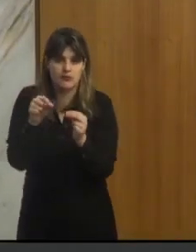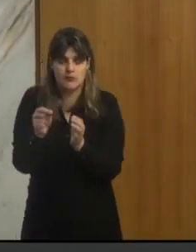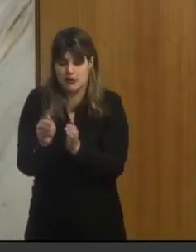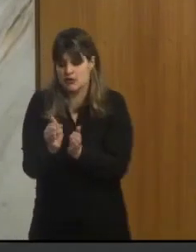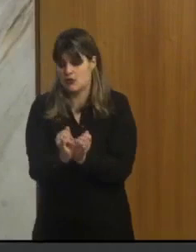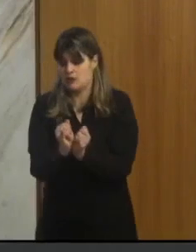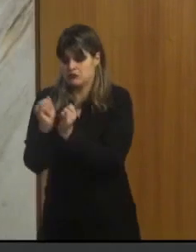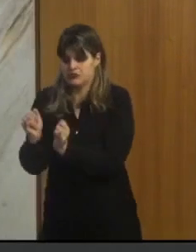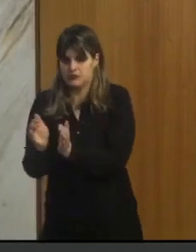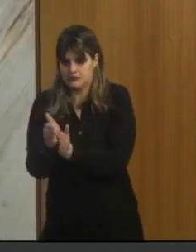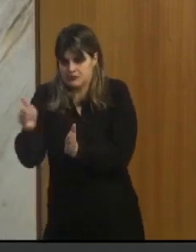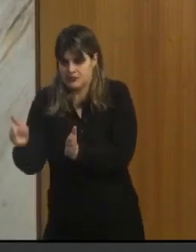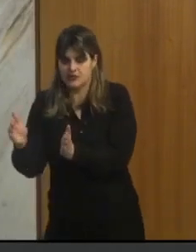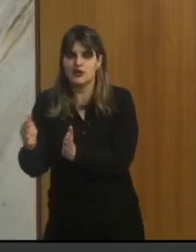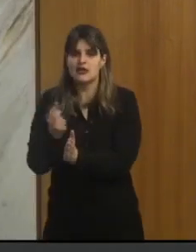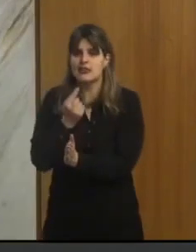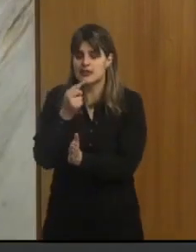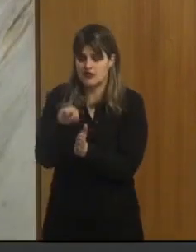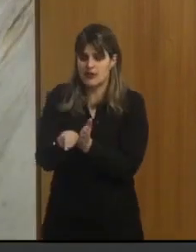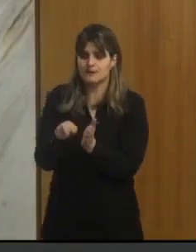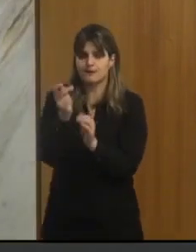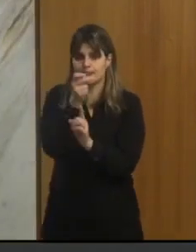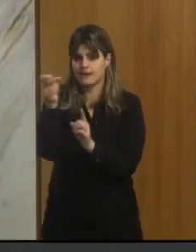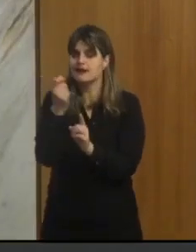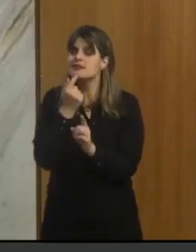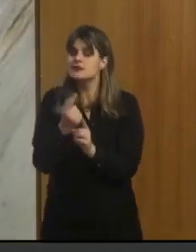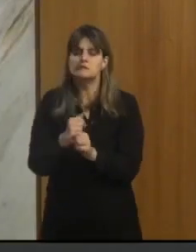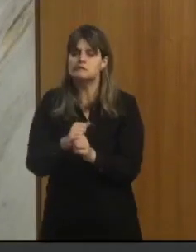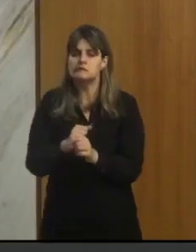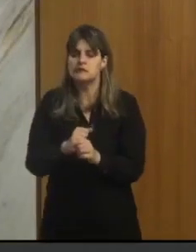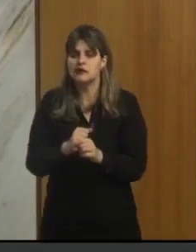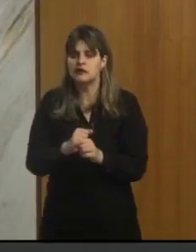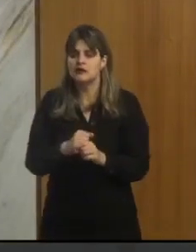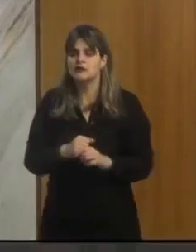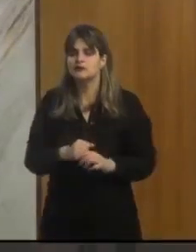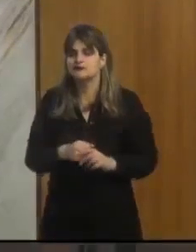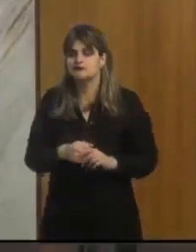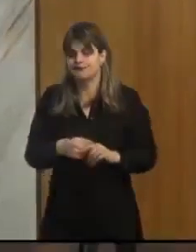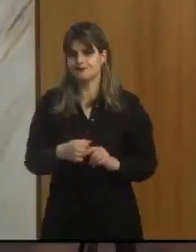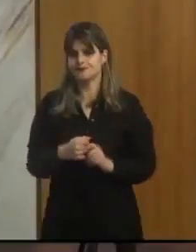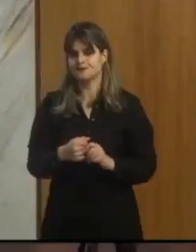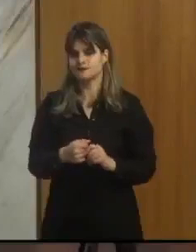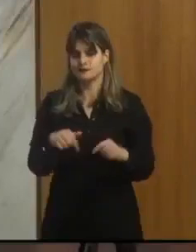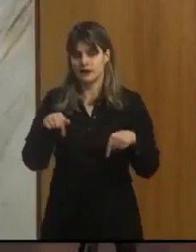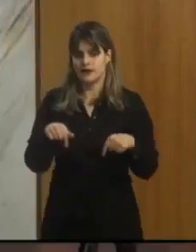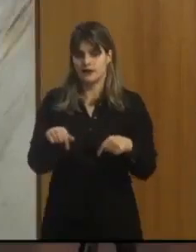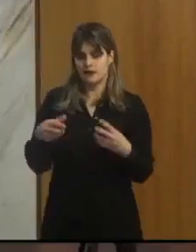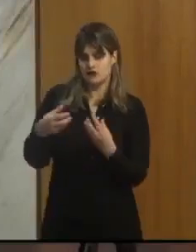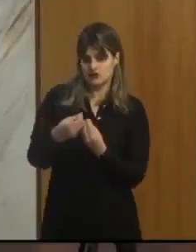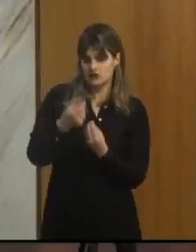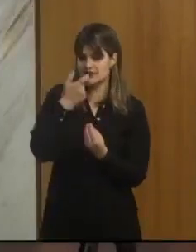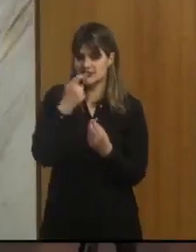coisas, onde diz que, nessa epígrafe, onde ele está aqui, junto a meio dos